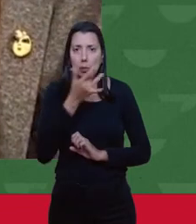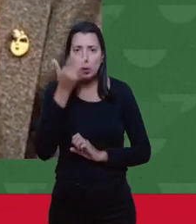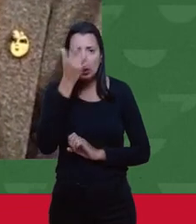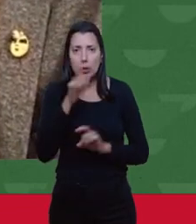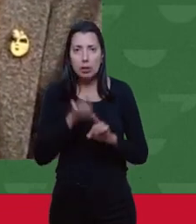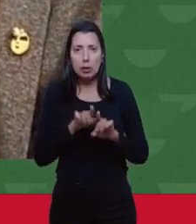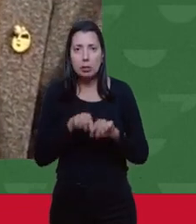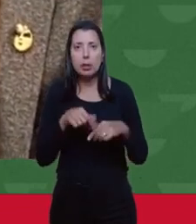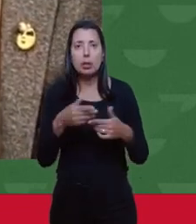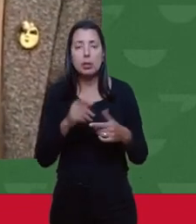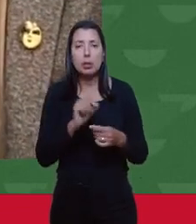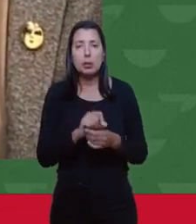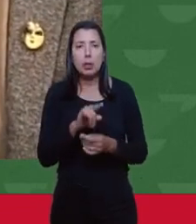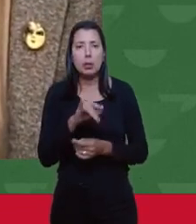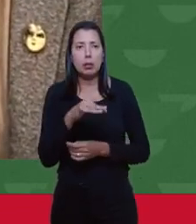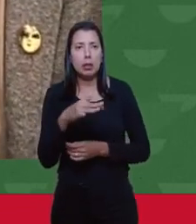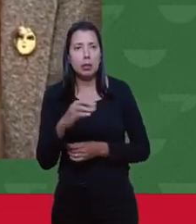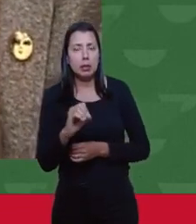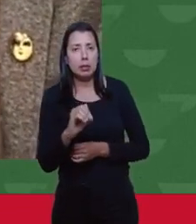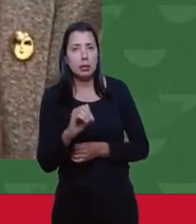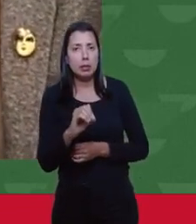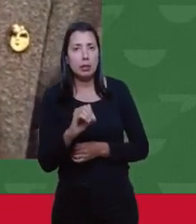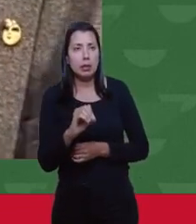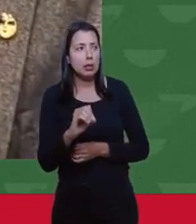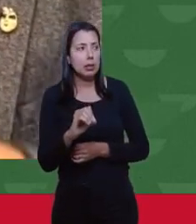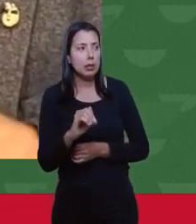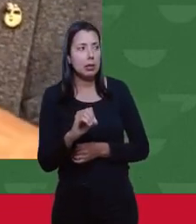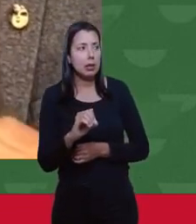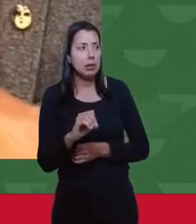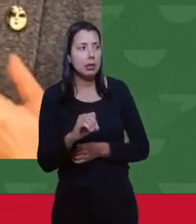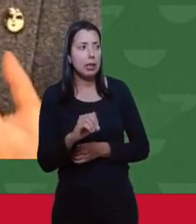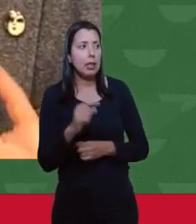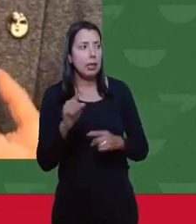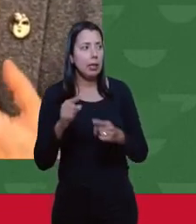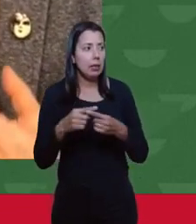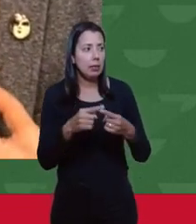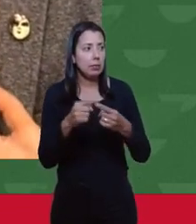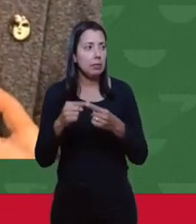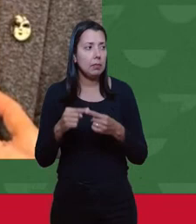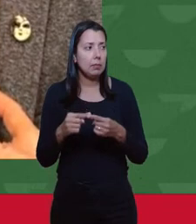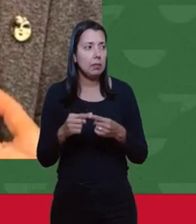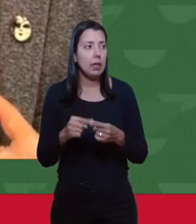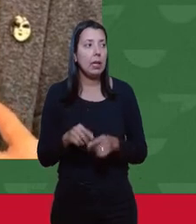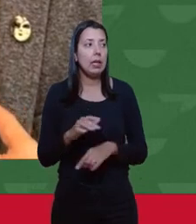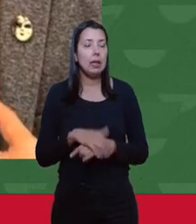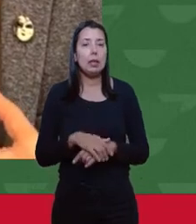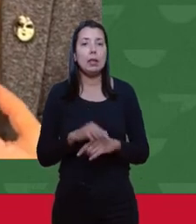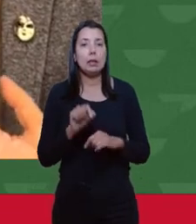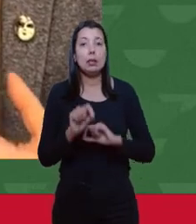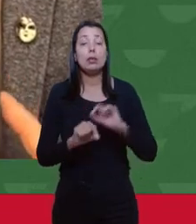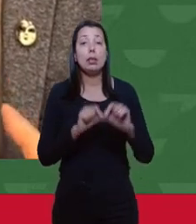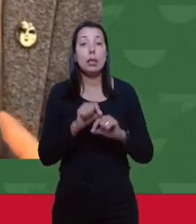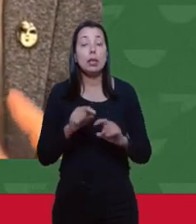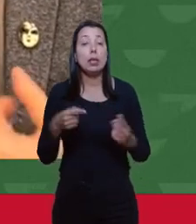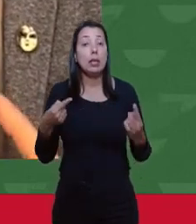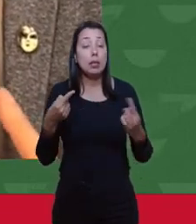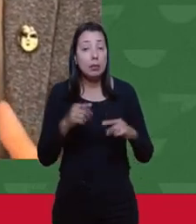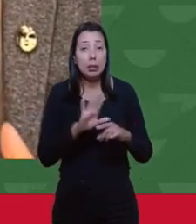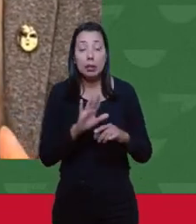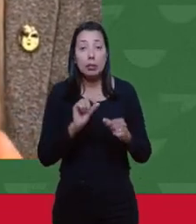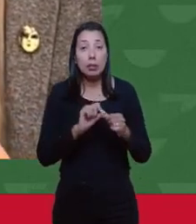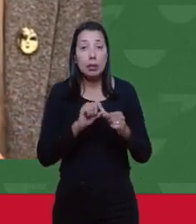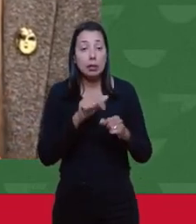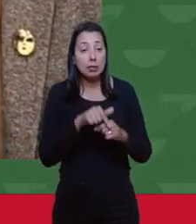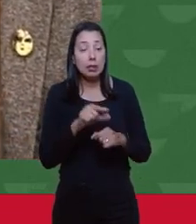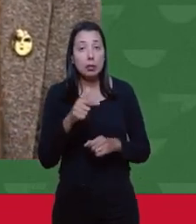de piroca, depois de tudo isso, eu espero que o PT esteja preparado para enfrentar isso e não para fazer o que